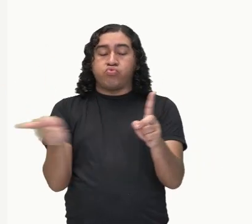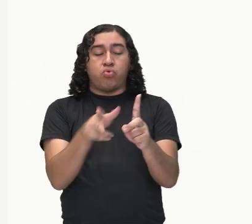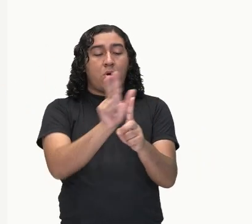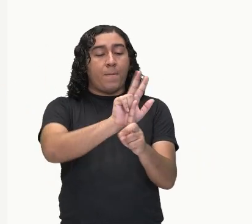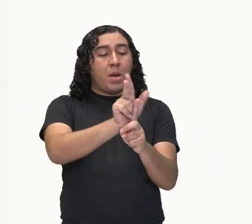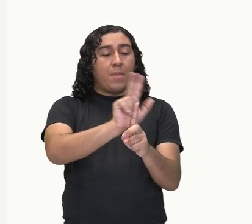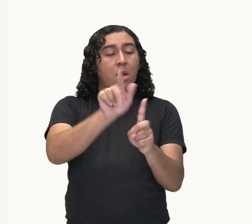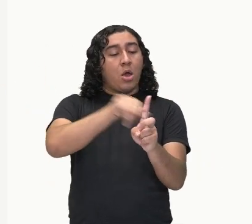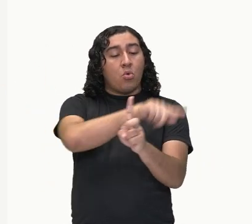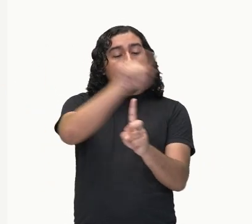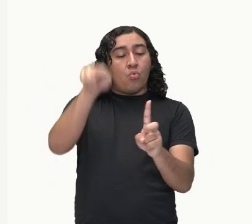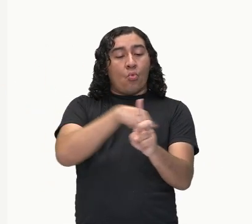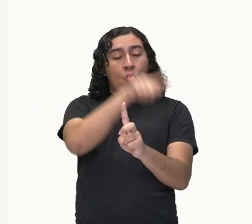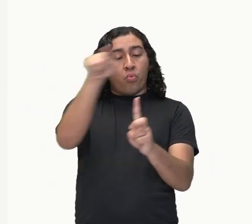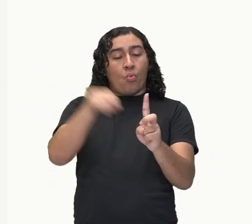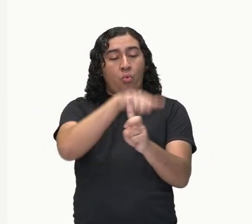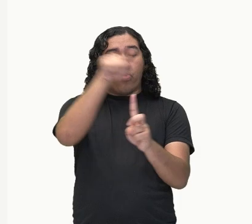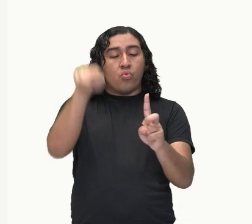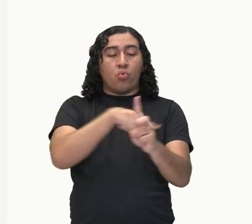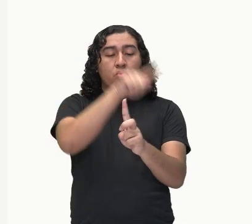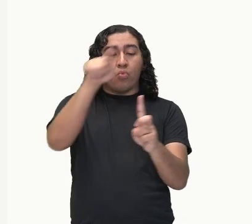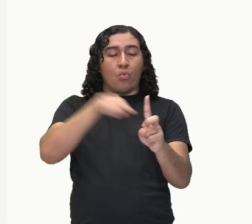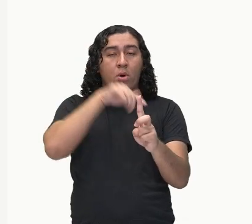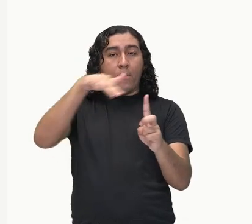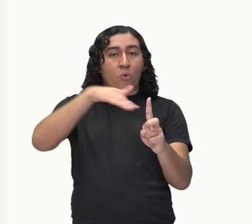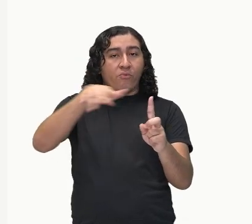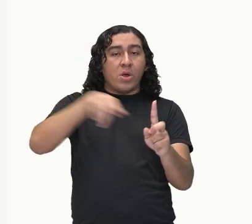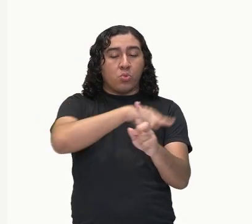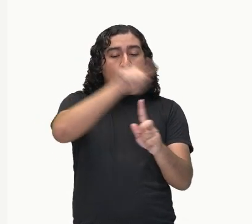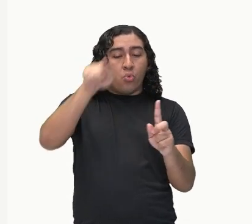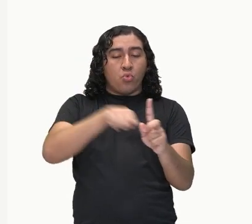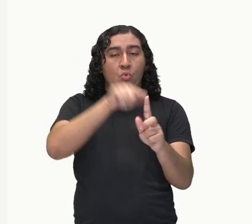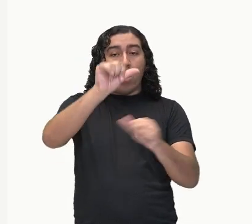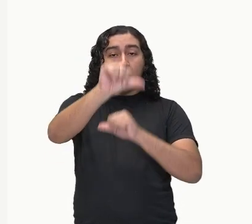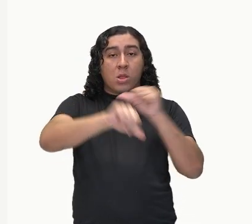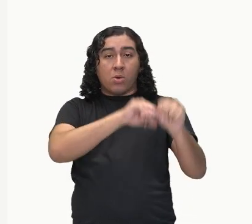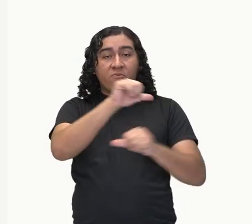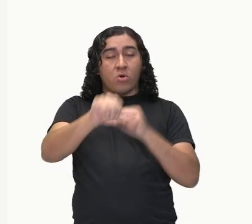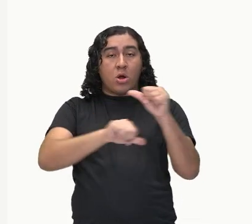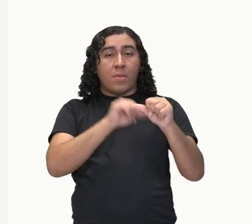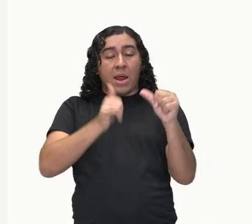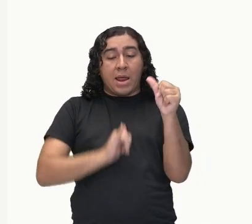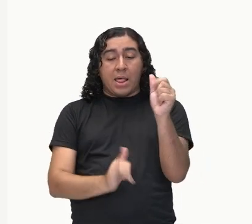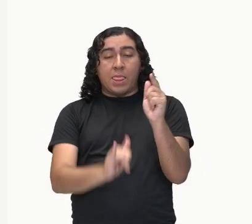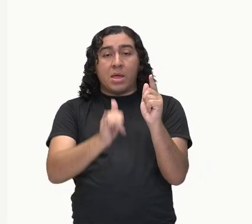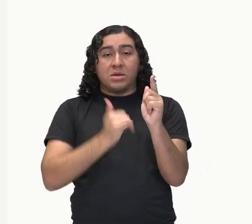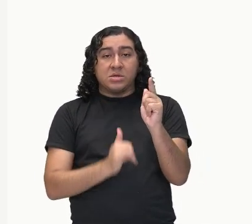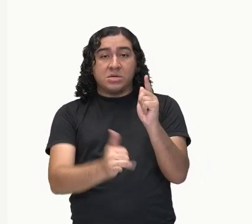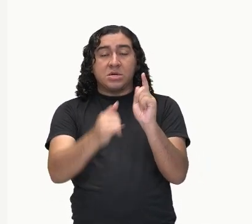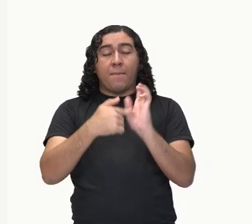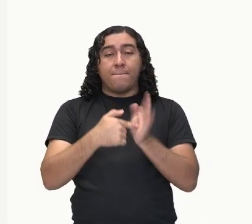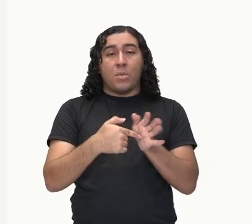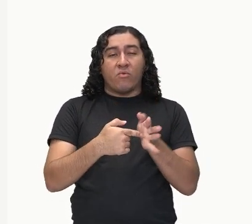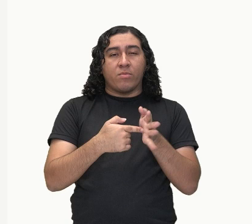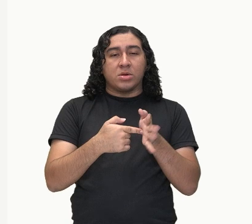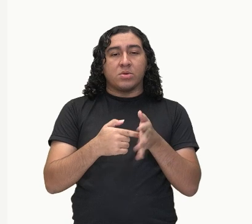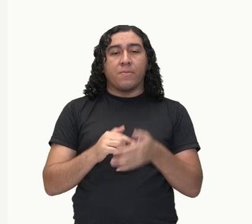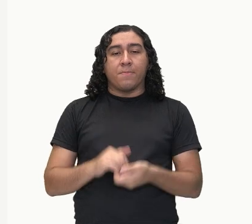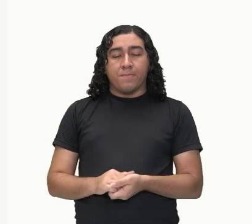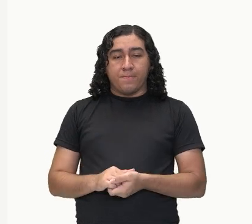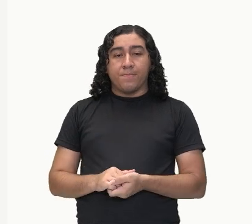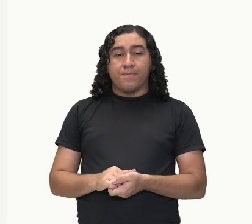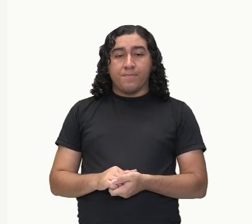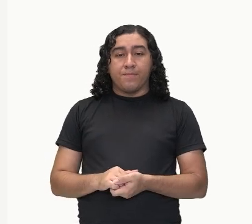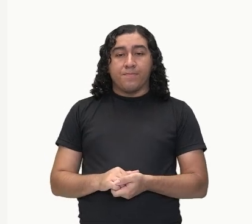de turbinas que convertem a energia cinética do vento em energia mecânica por meio de hélices. Essa